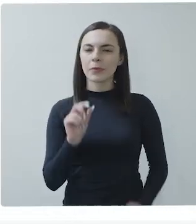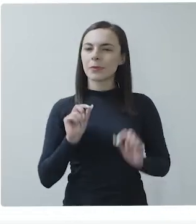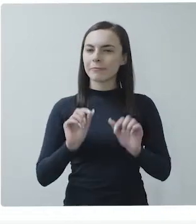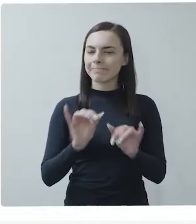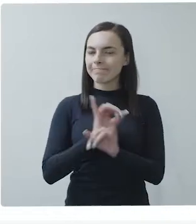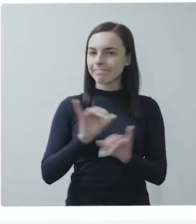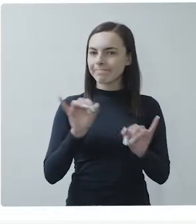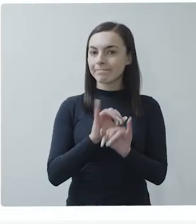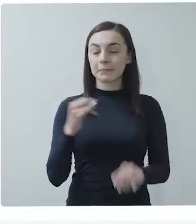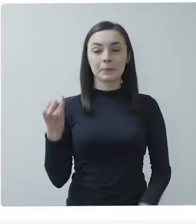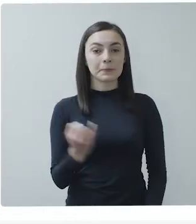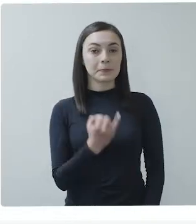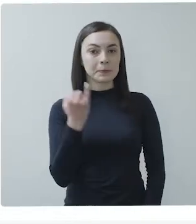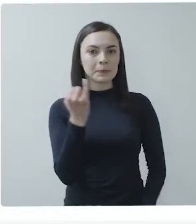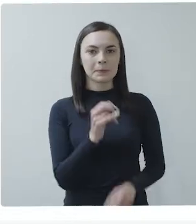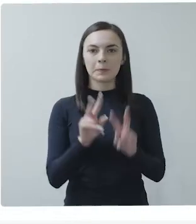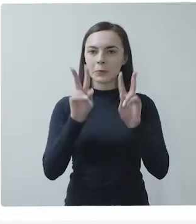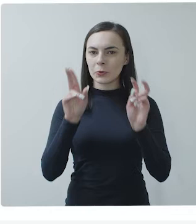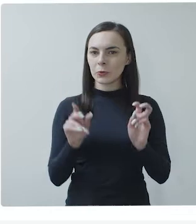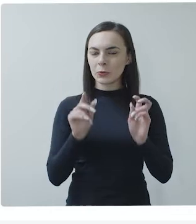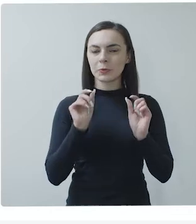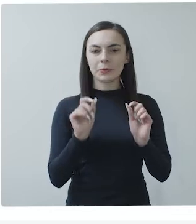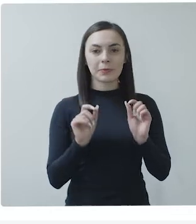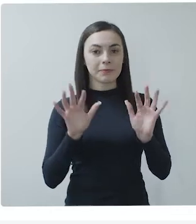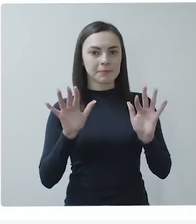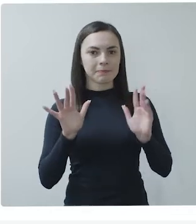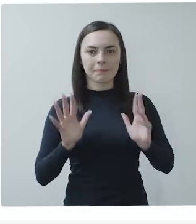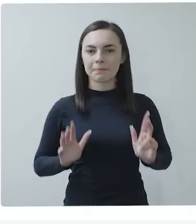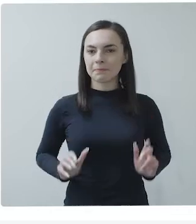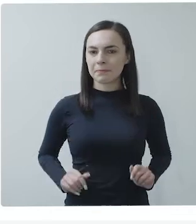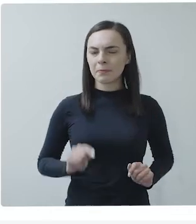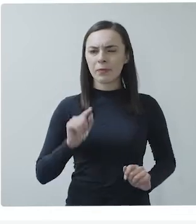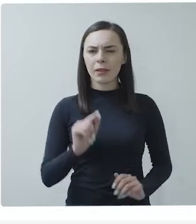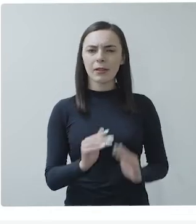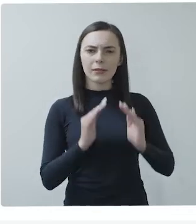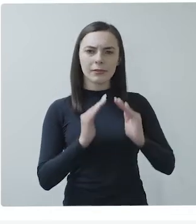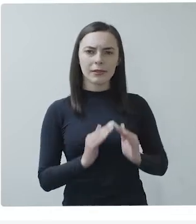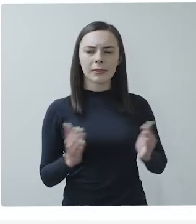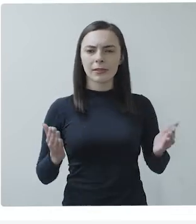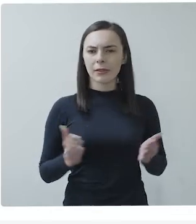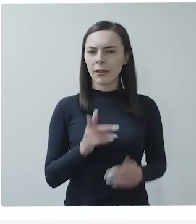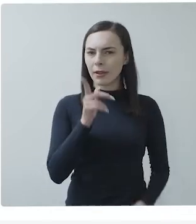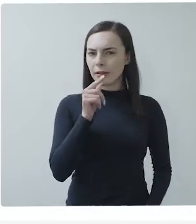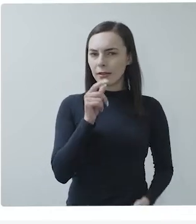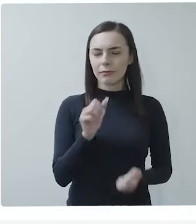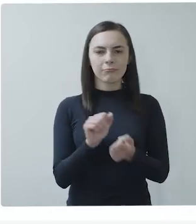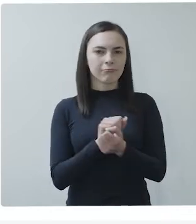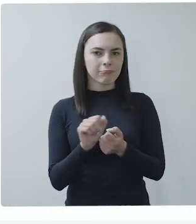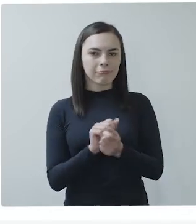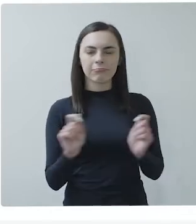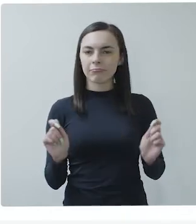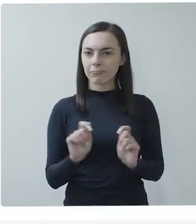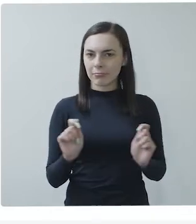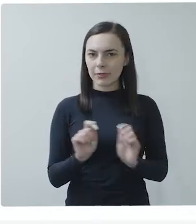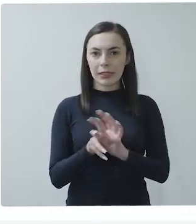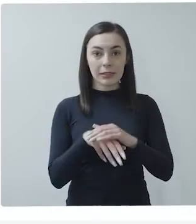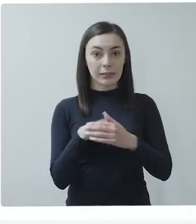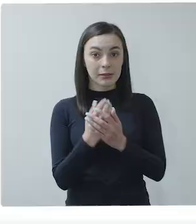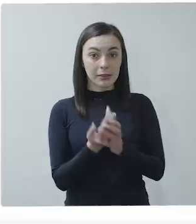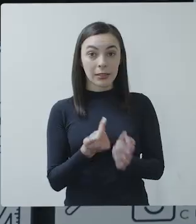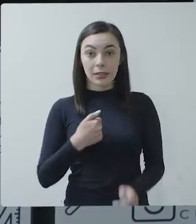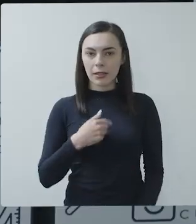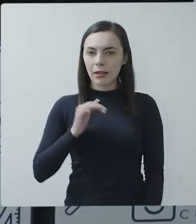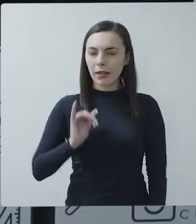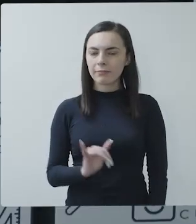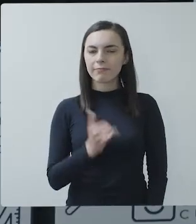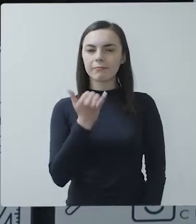muito importante, que é a higienização das mãos. Como vocês estão em casa, podem lavar as mãos com água e sabão e eu vou